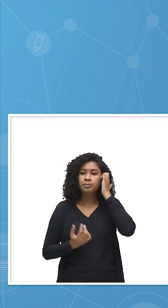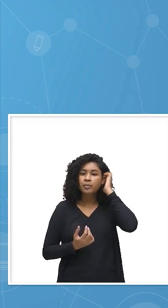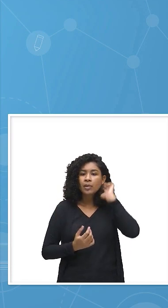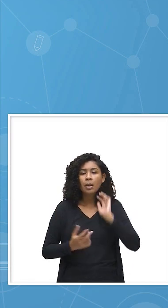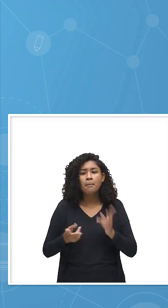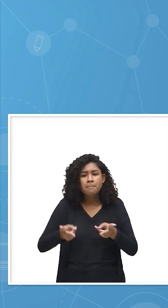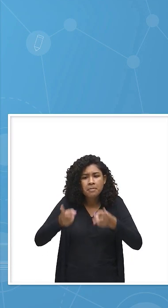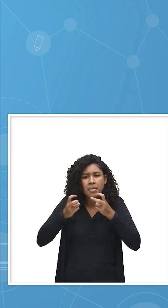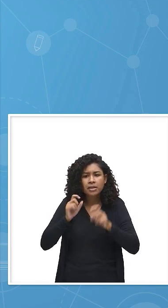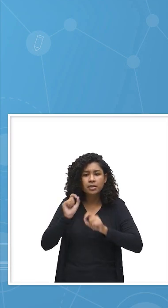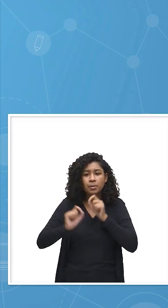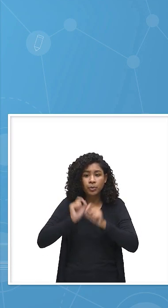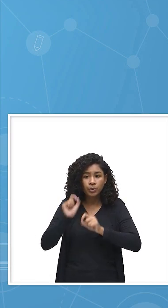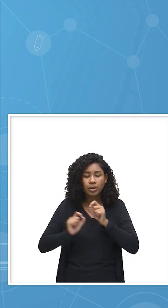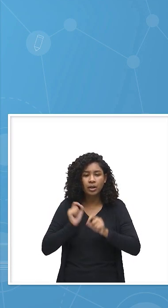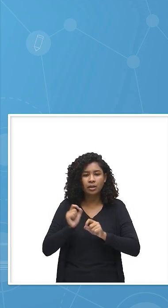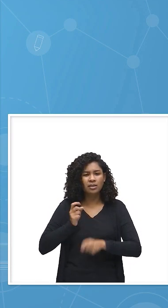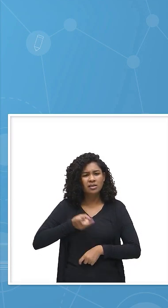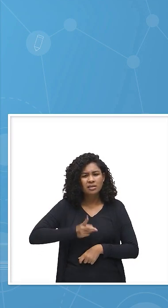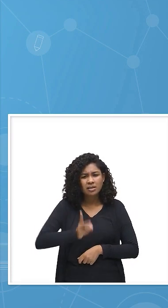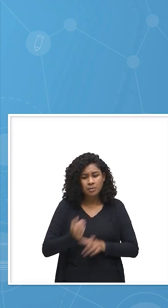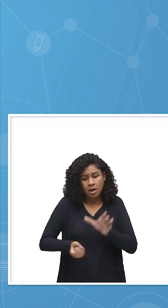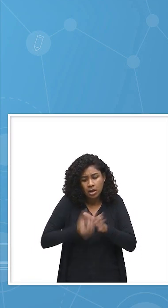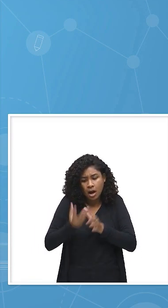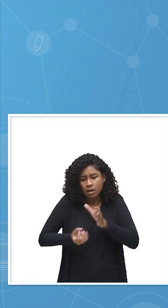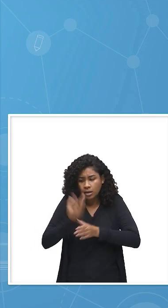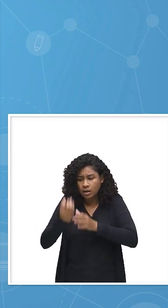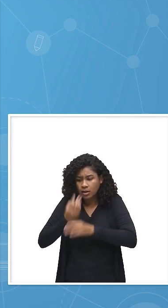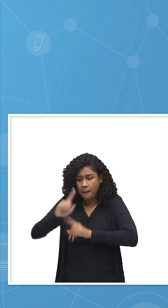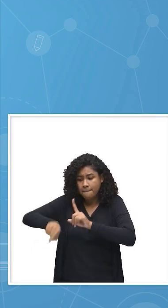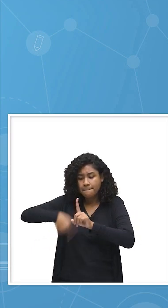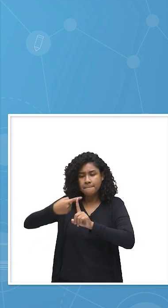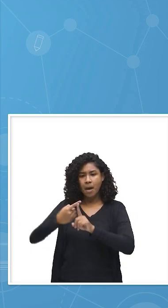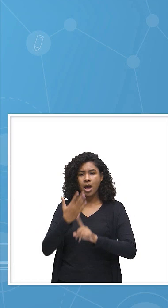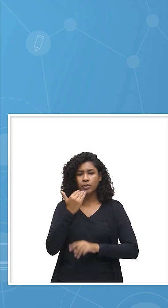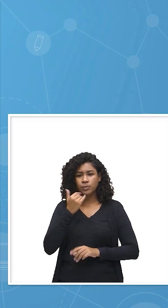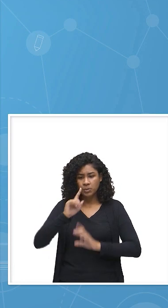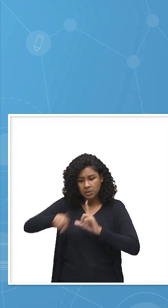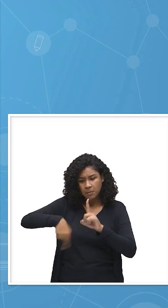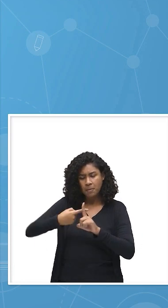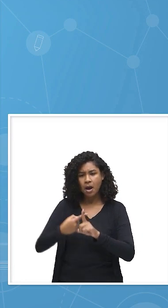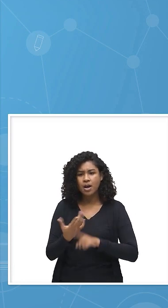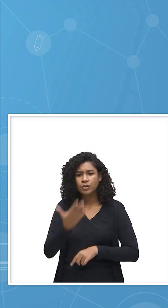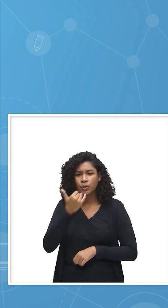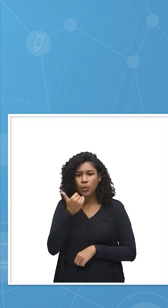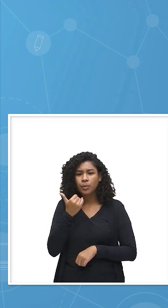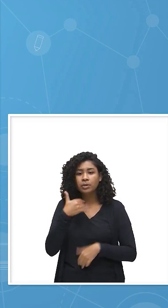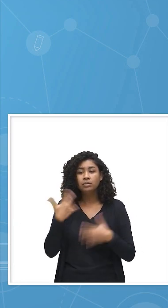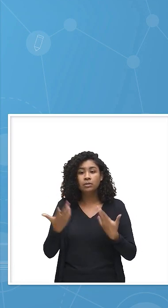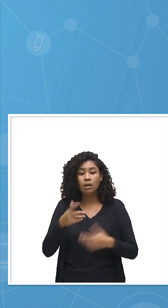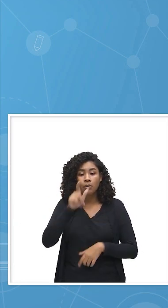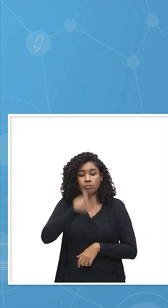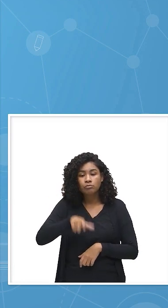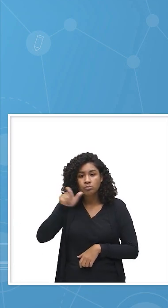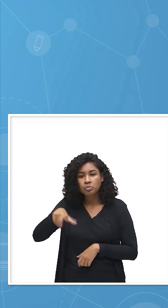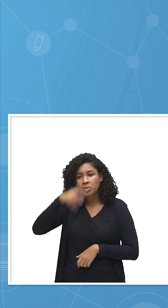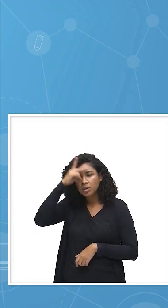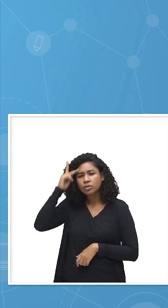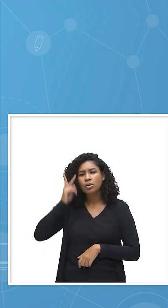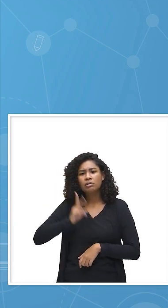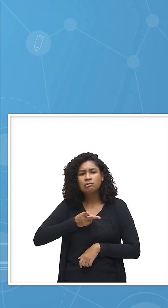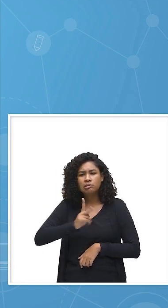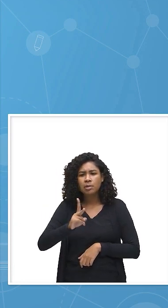eles conseguem produzir mais alimentos com mais eficácia, as pessoas vão sendo divididas em